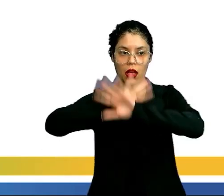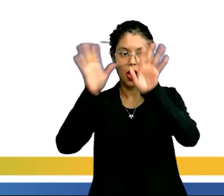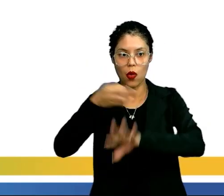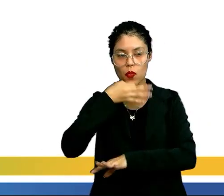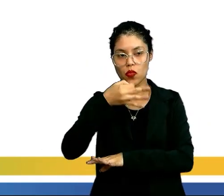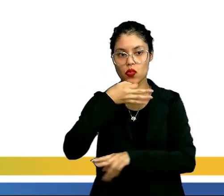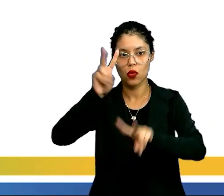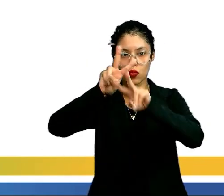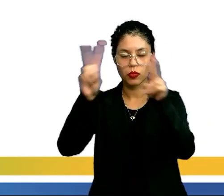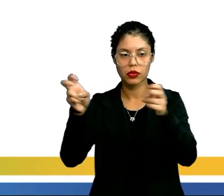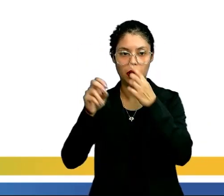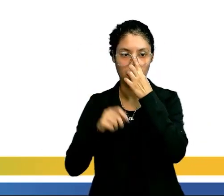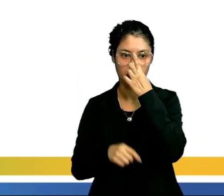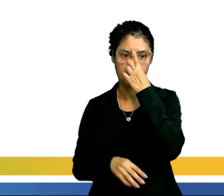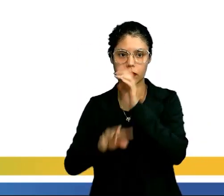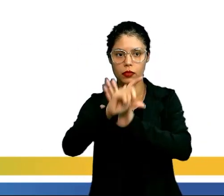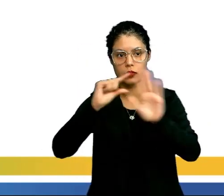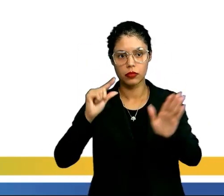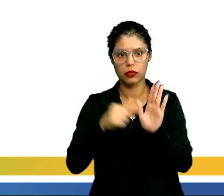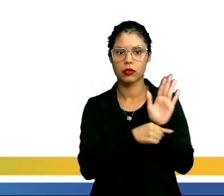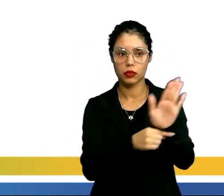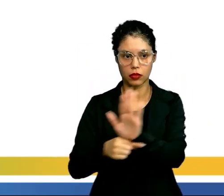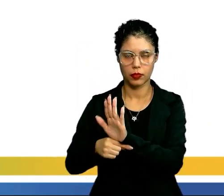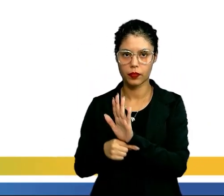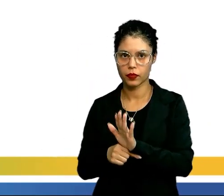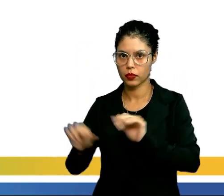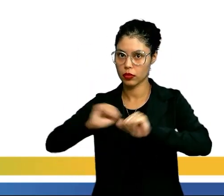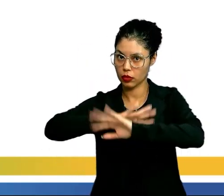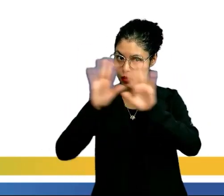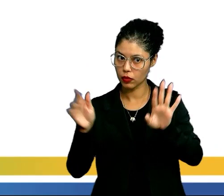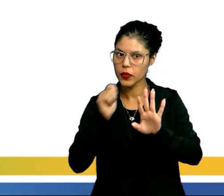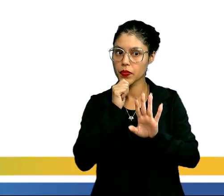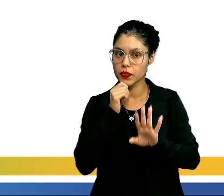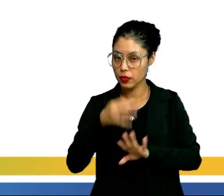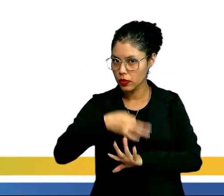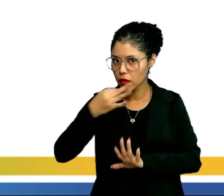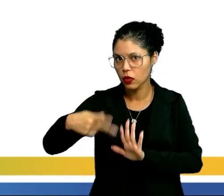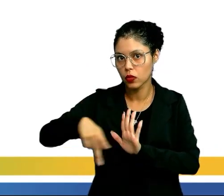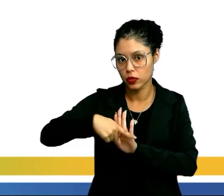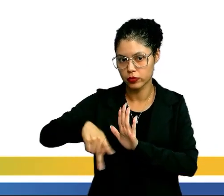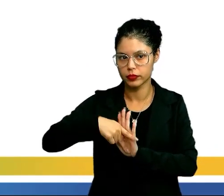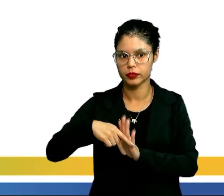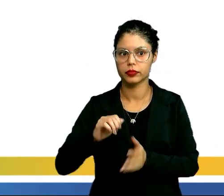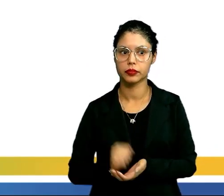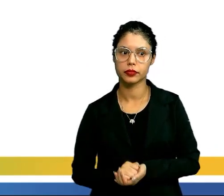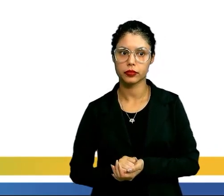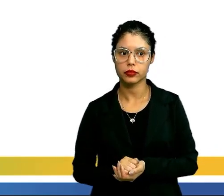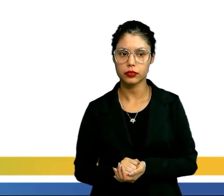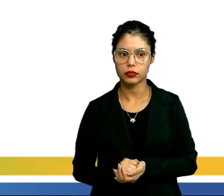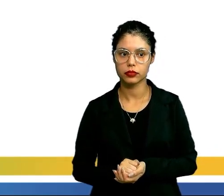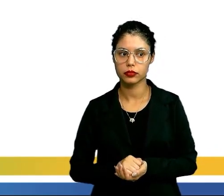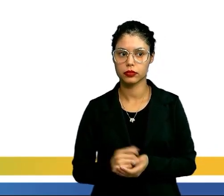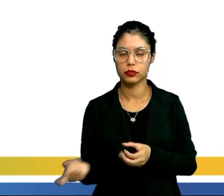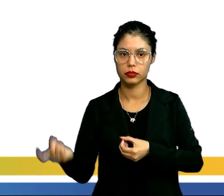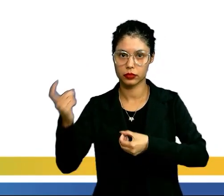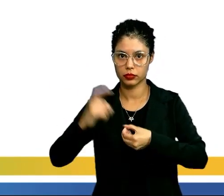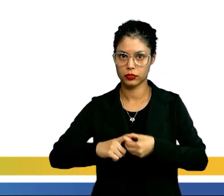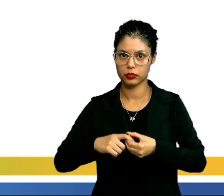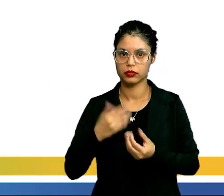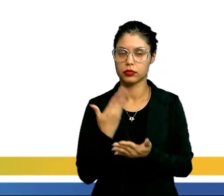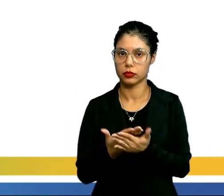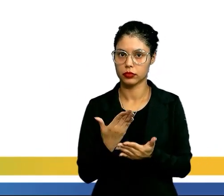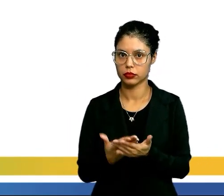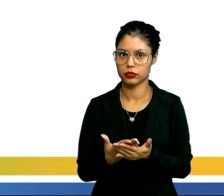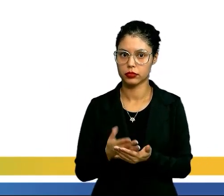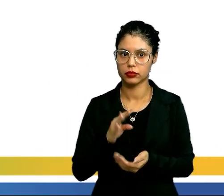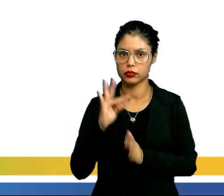deixando clara a sua opinião sobre o tema. Então, se ele deixa claro a sua opinião sobre o tema, você vai voltar àquela aula lá